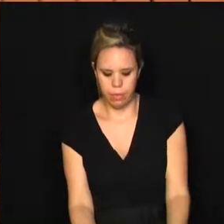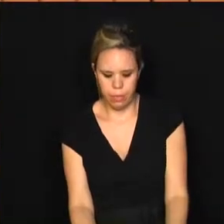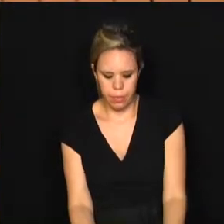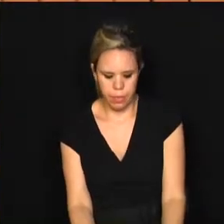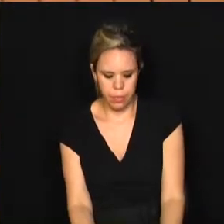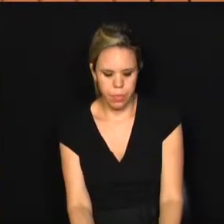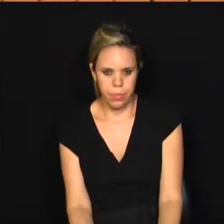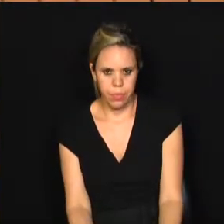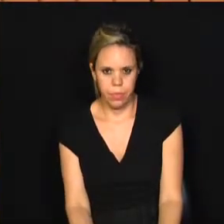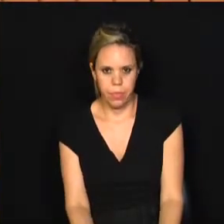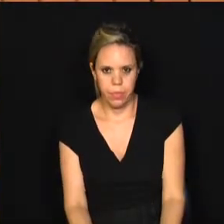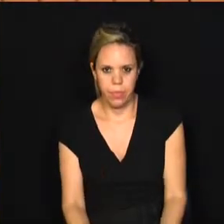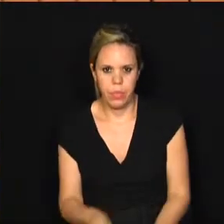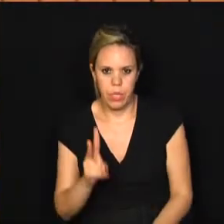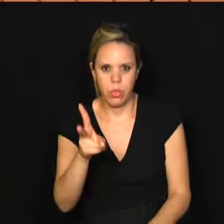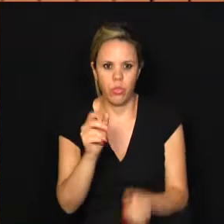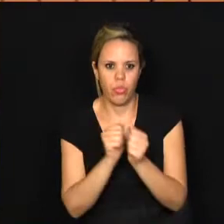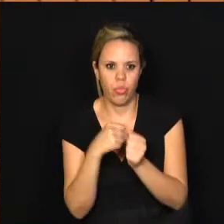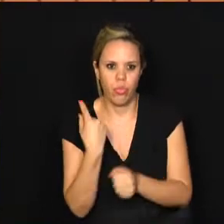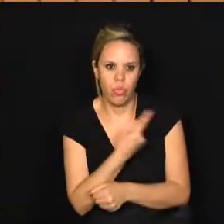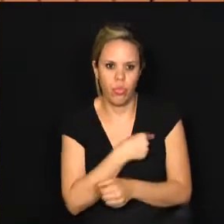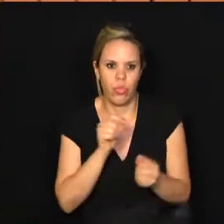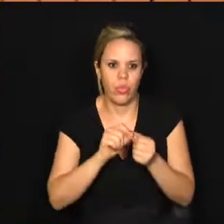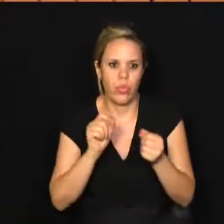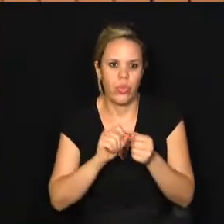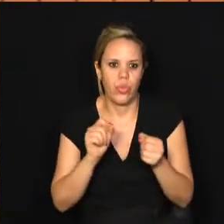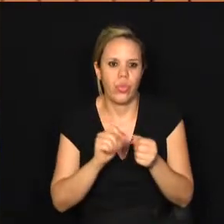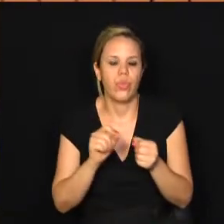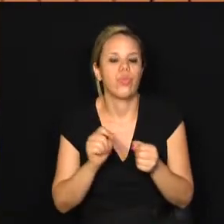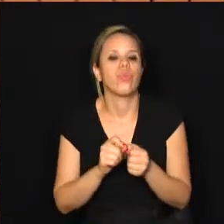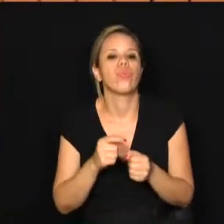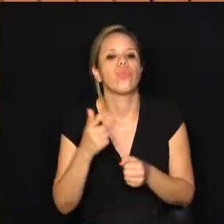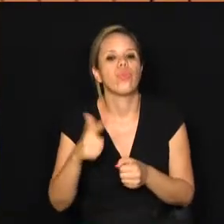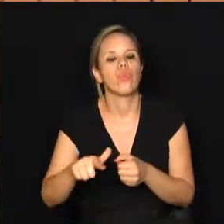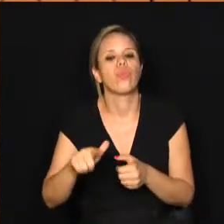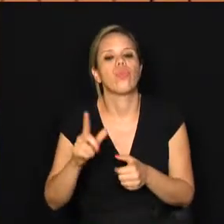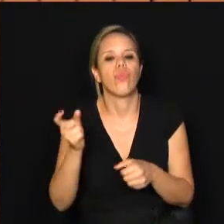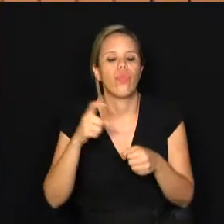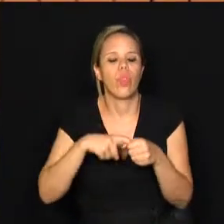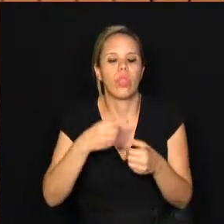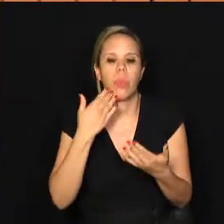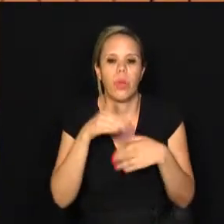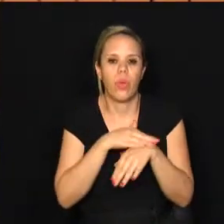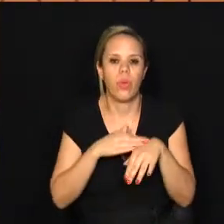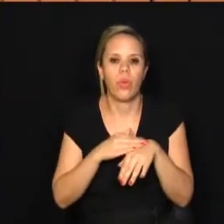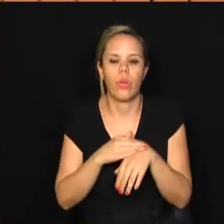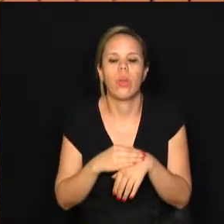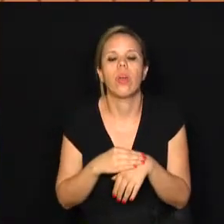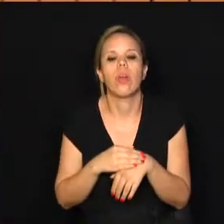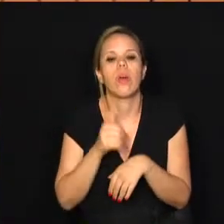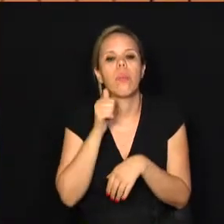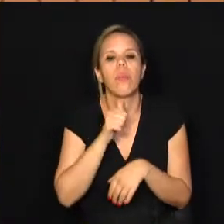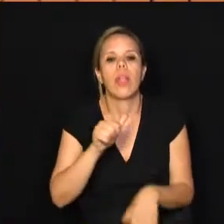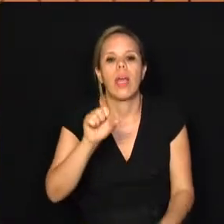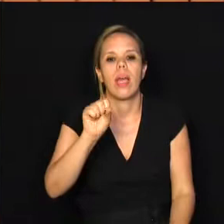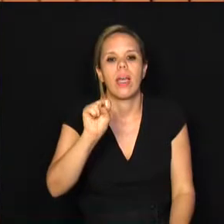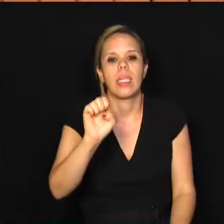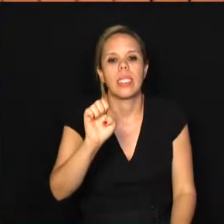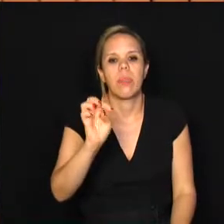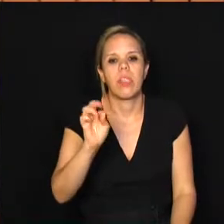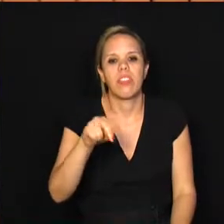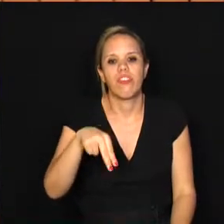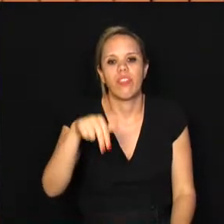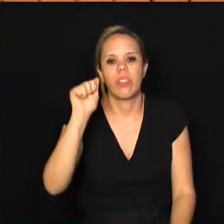conosco, que a gente ainda vai fazer mais uma rodada. Já está conosco aqui a dona Sebastiana.